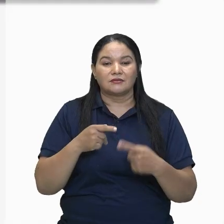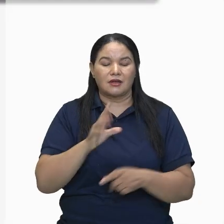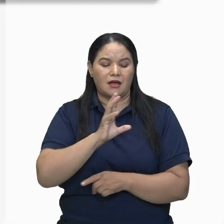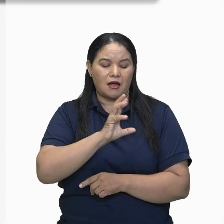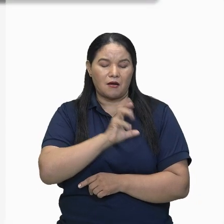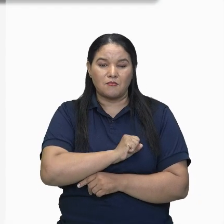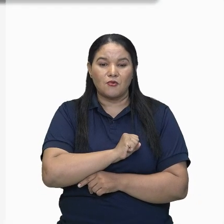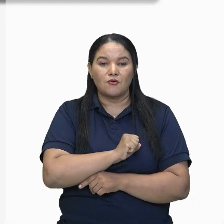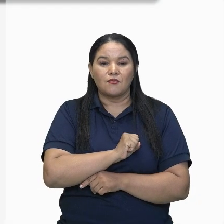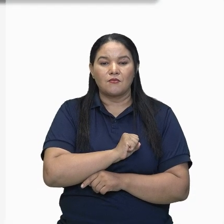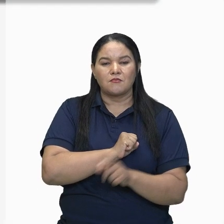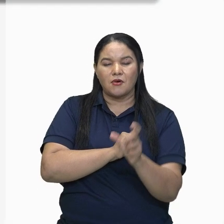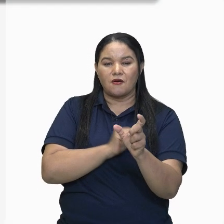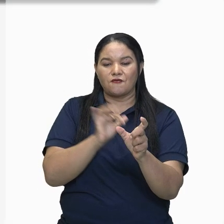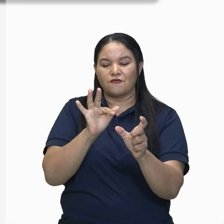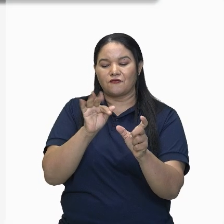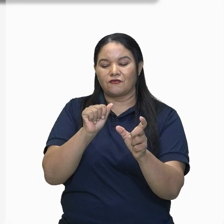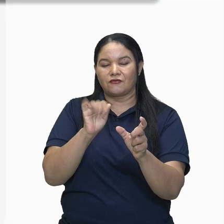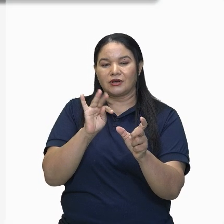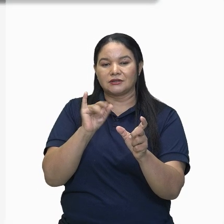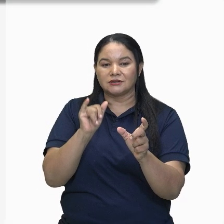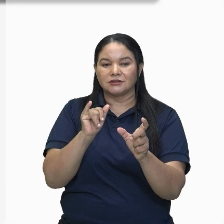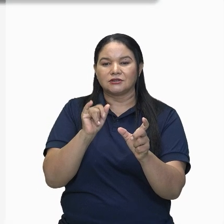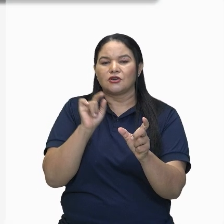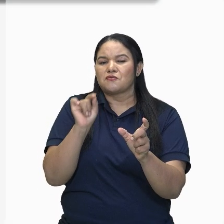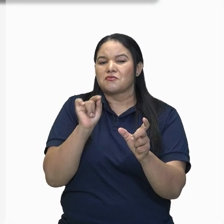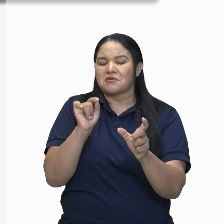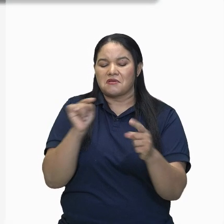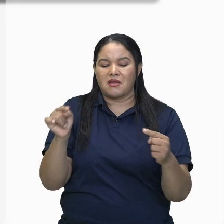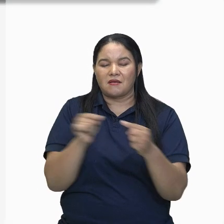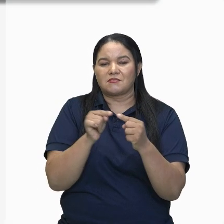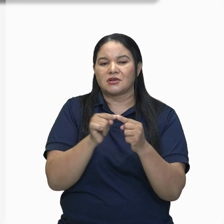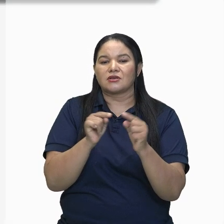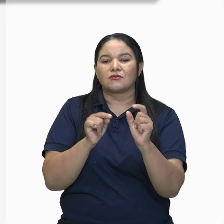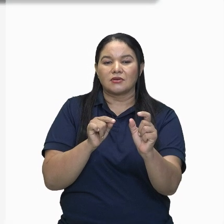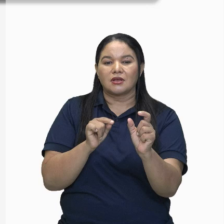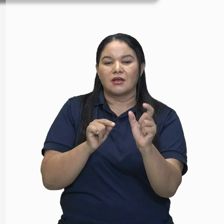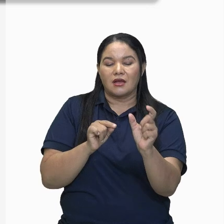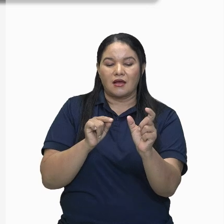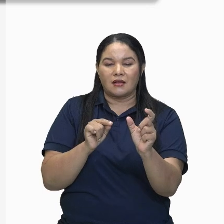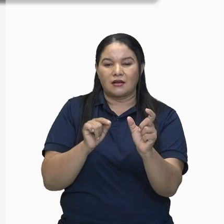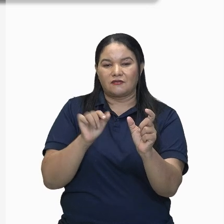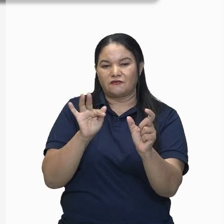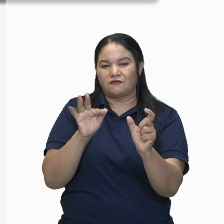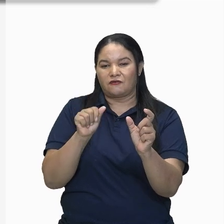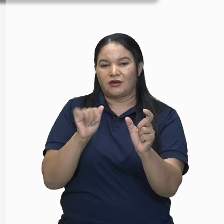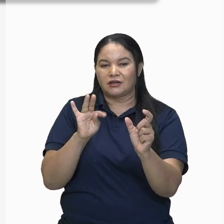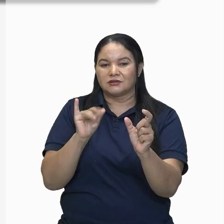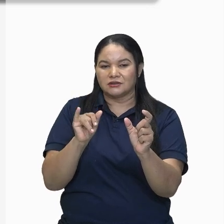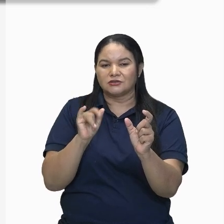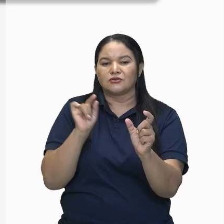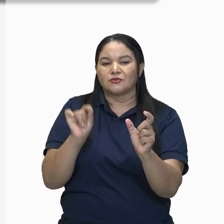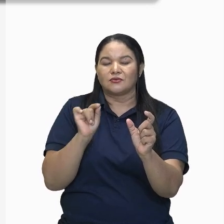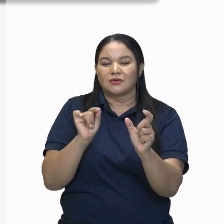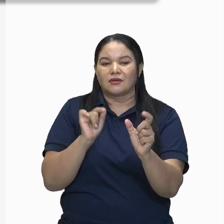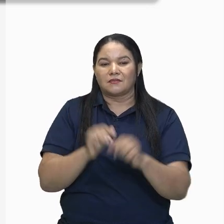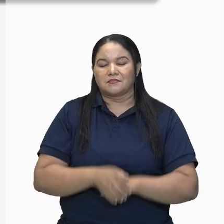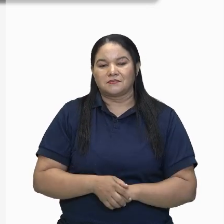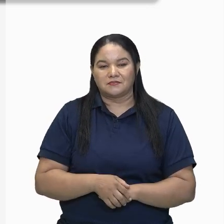que complementa aquilo que Nietzsche fala para nós. O que seria esse amor fati de Nietzsche? Vamos